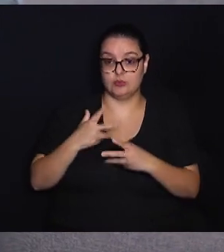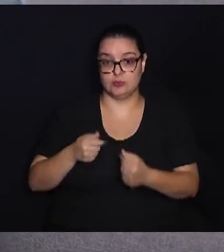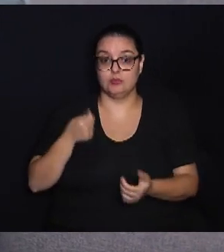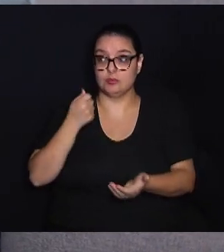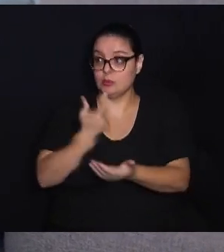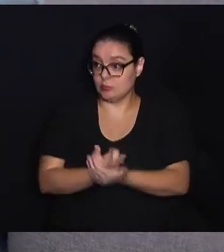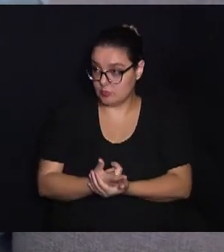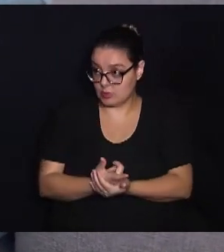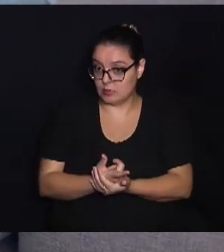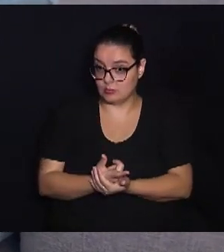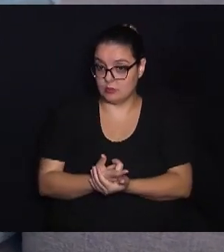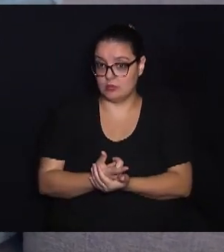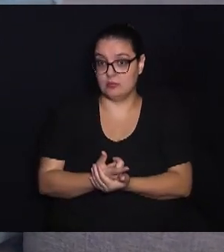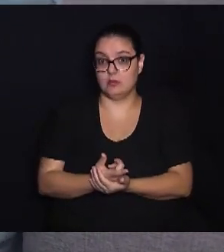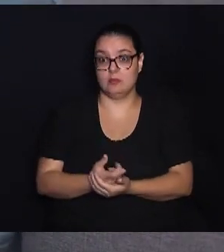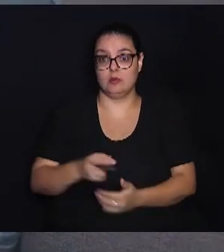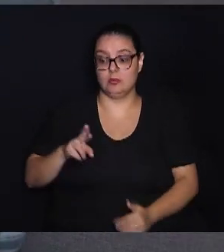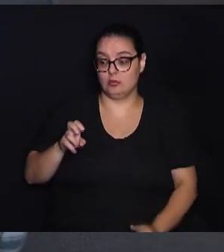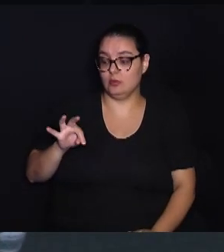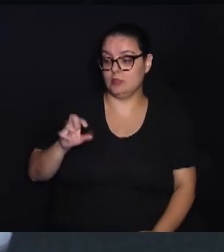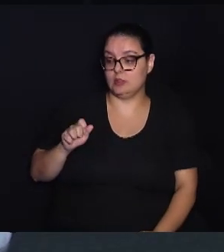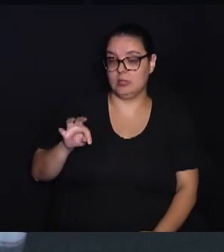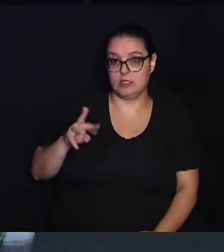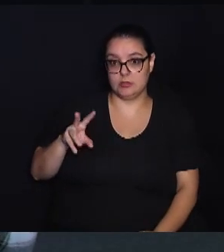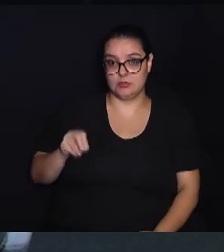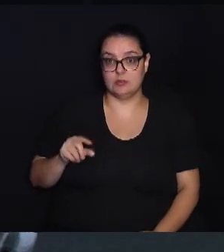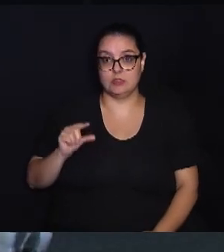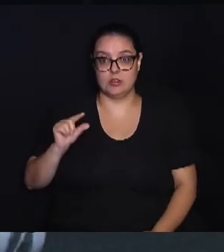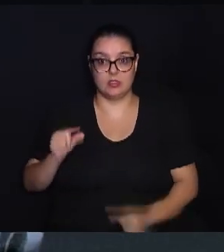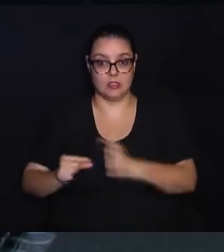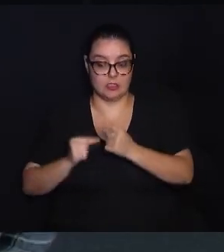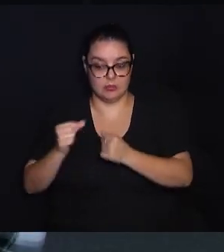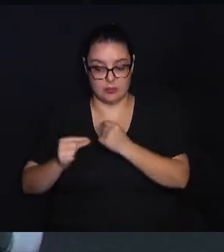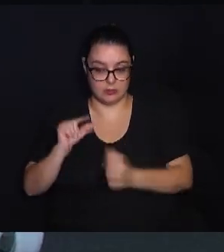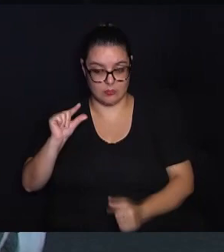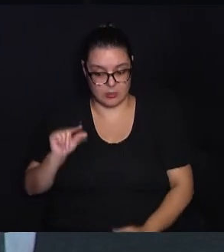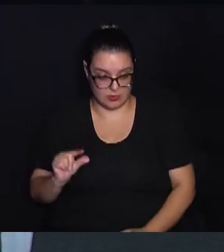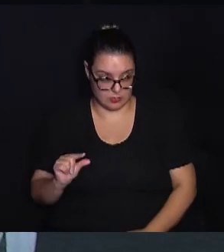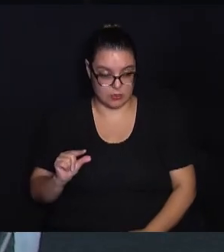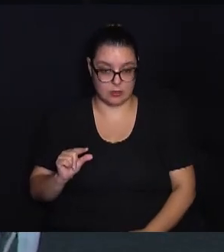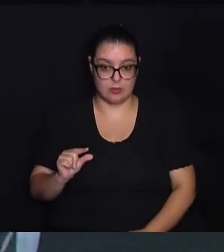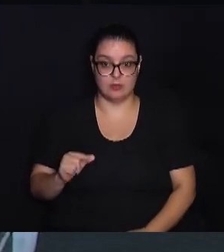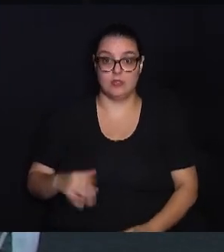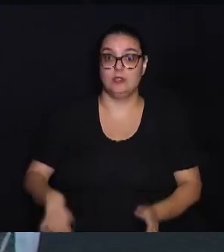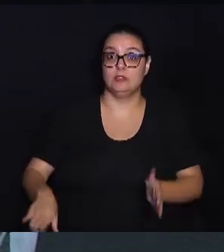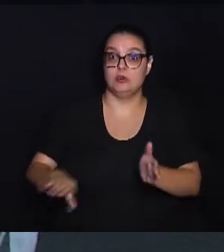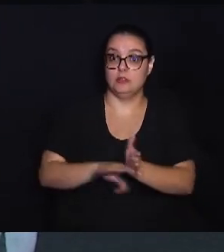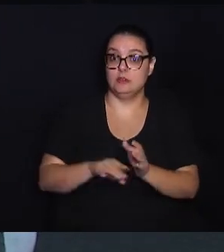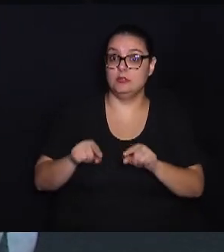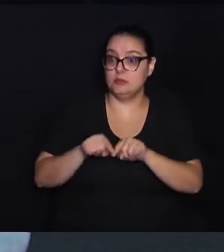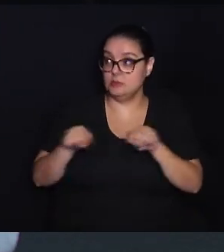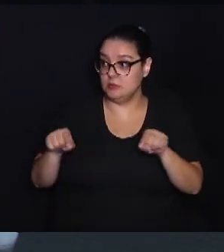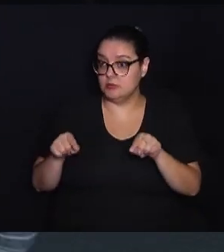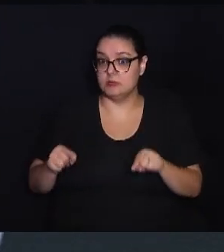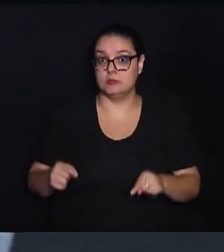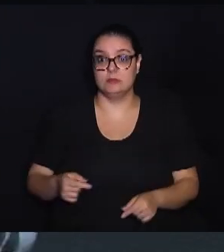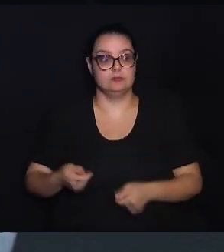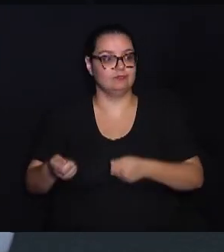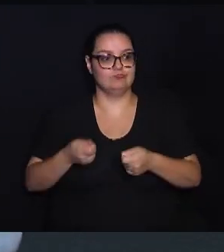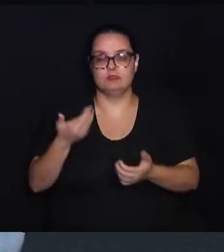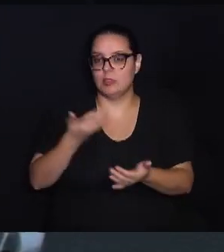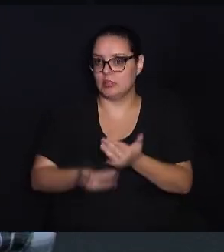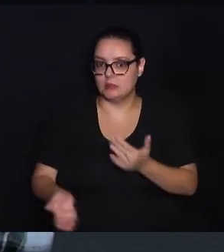daquilo que foi comprado, você entrar no rotativo e naqueles valores menores, você vai chegar num nível, né, que vai